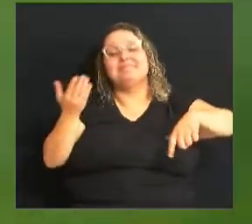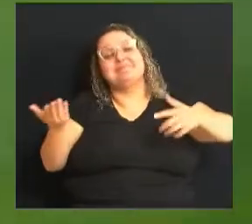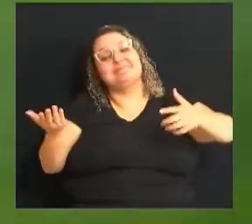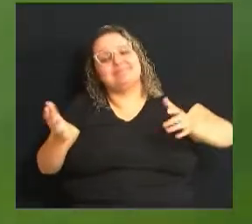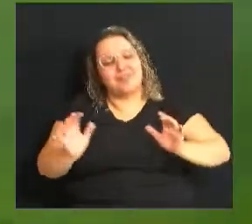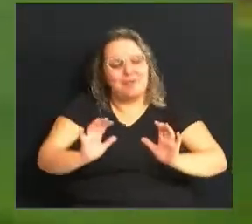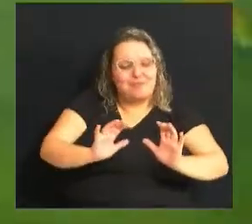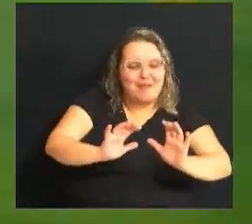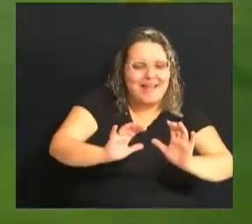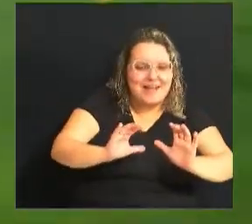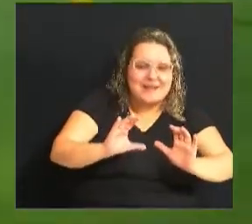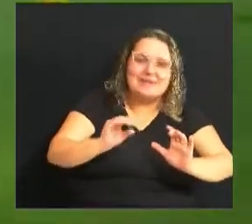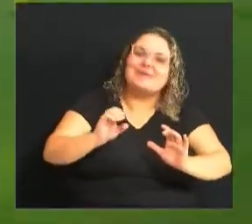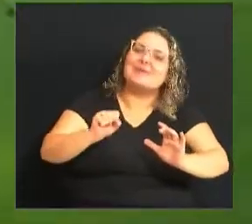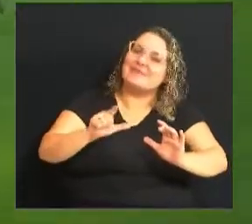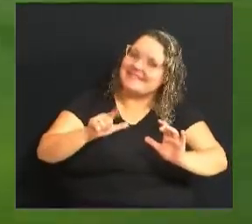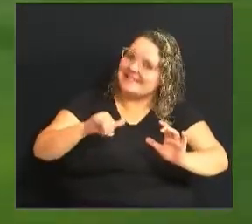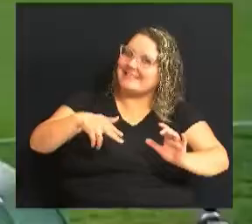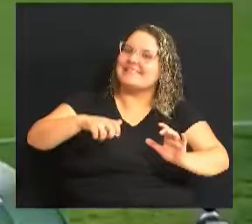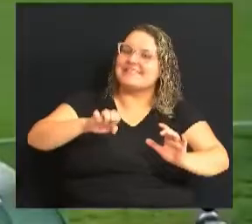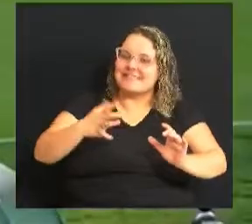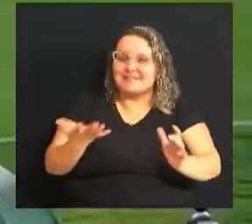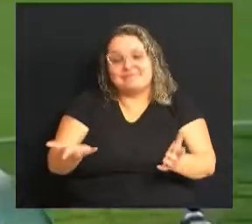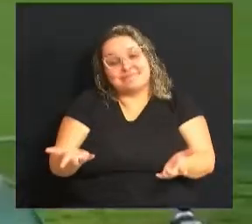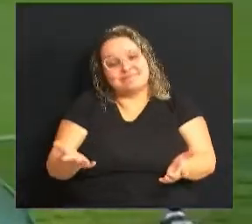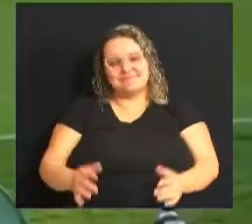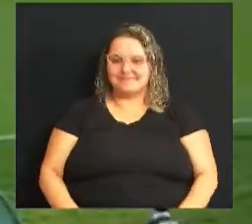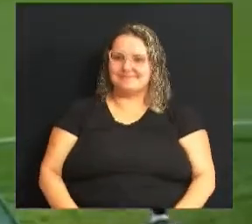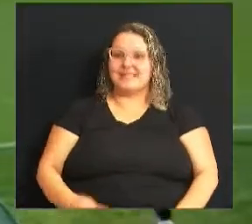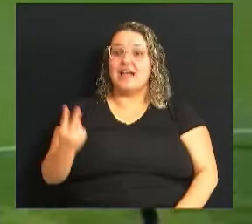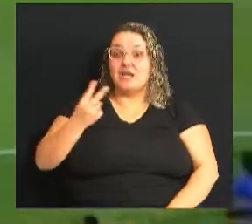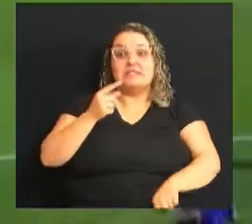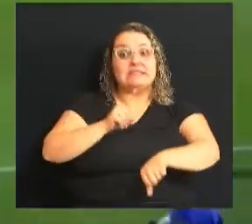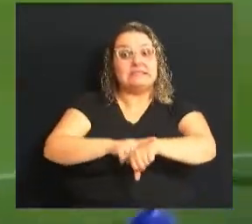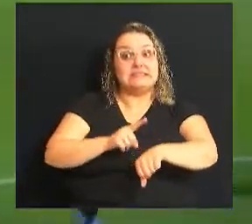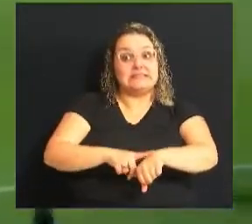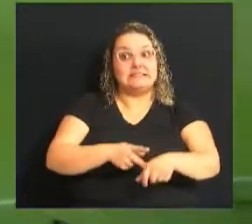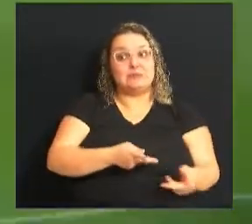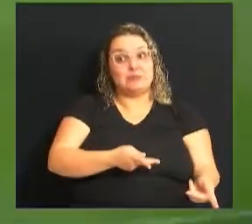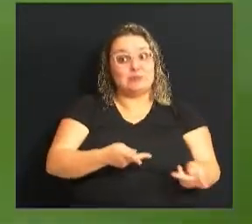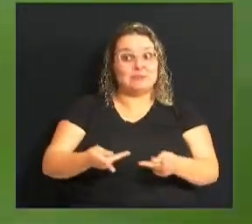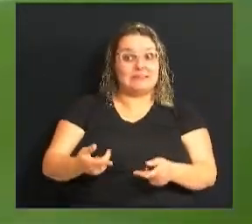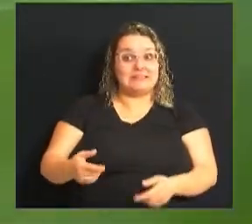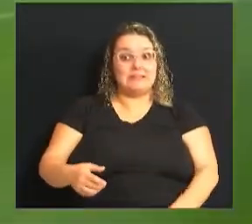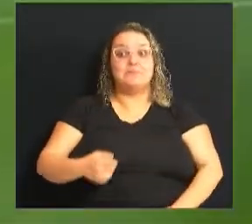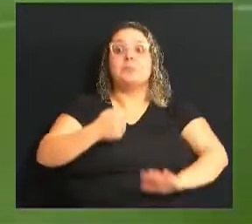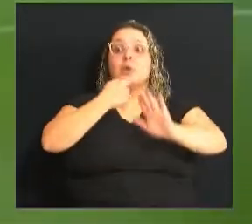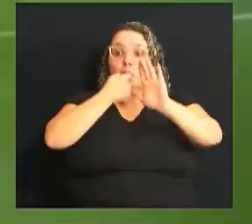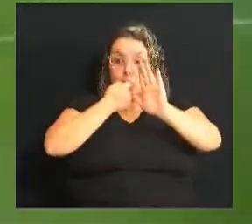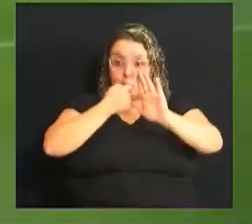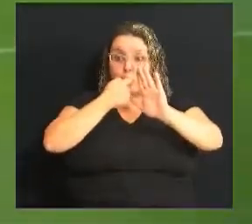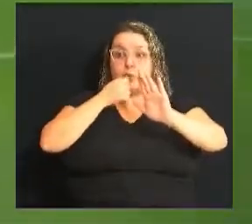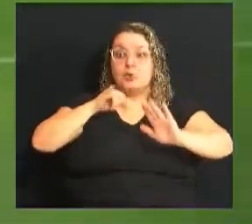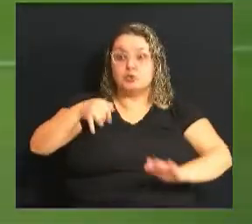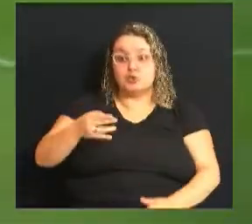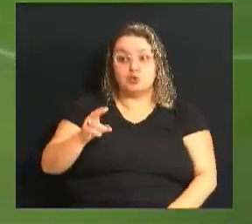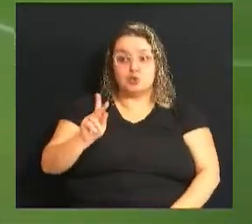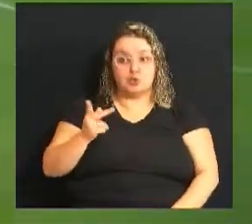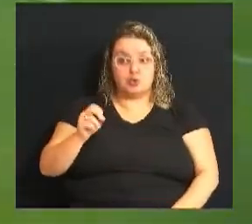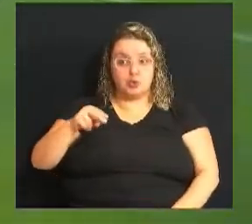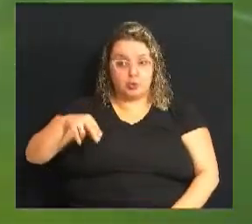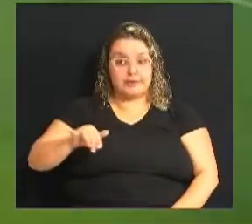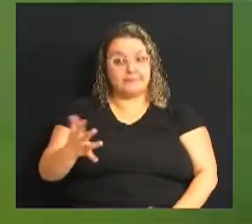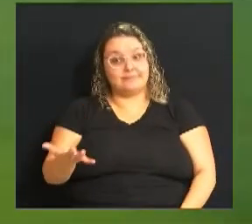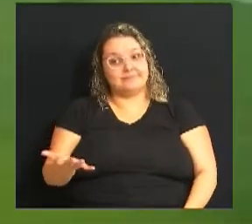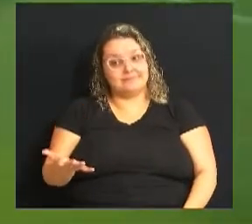abafar. Kozlinski. No segundo tempo, os visitantes chegaram nesta falta cobrada por Johnny Douglas, mas era a noite